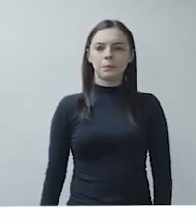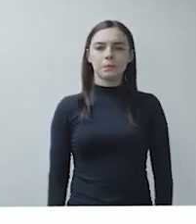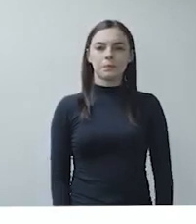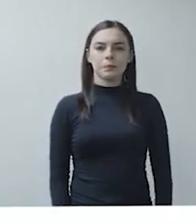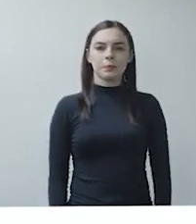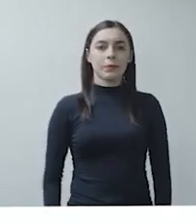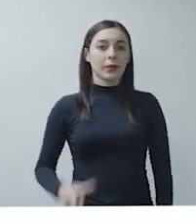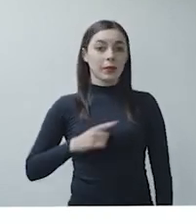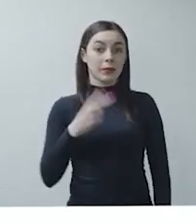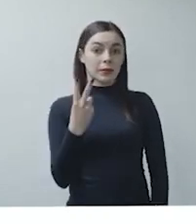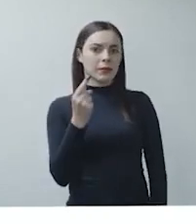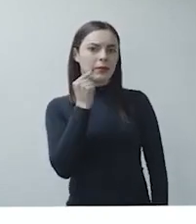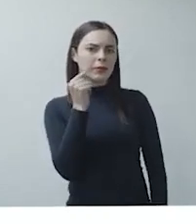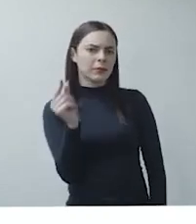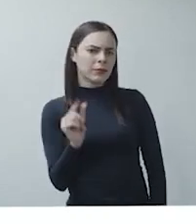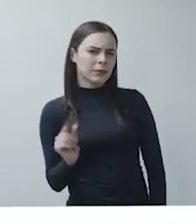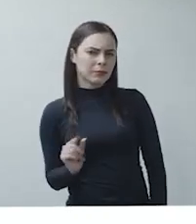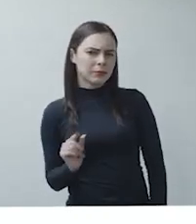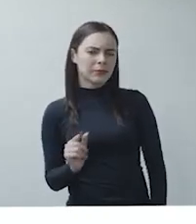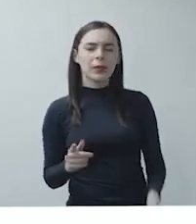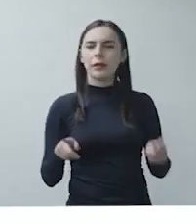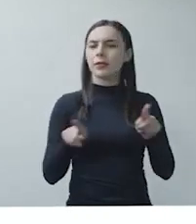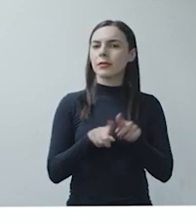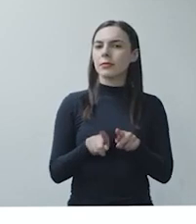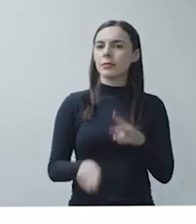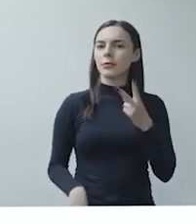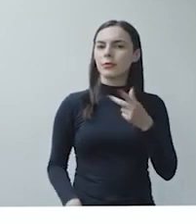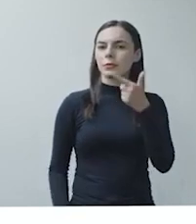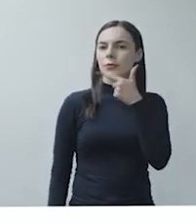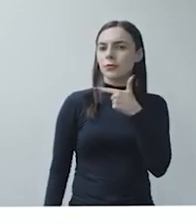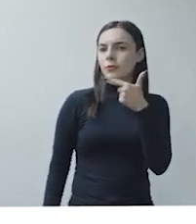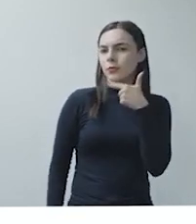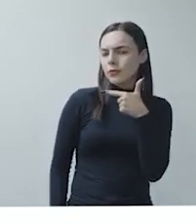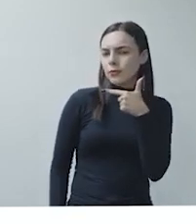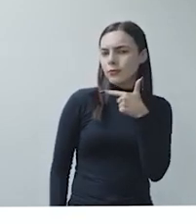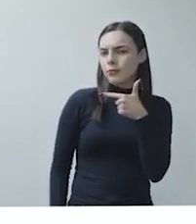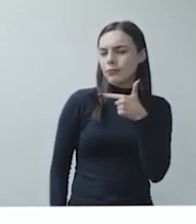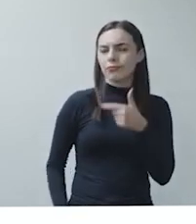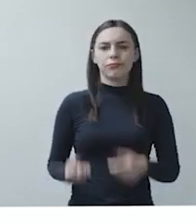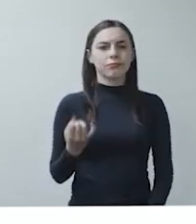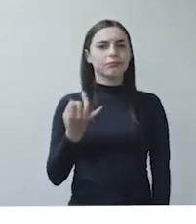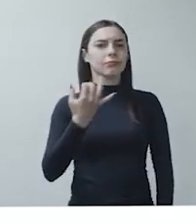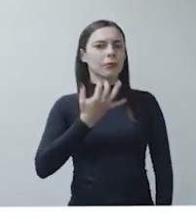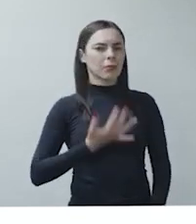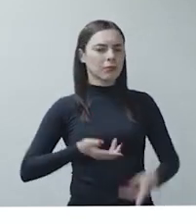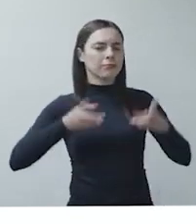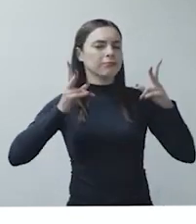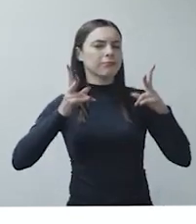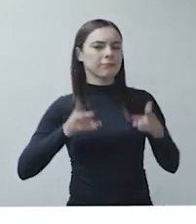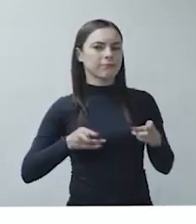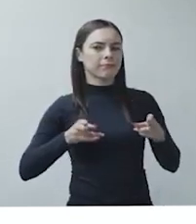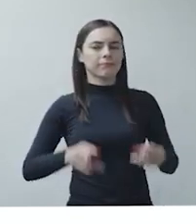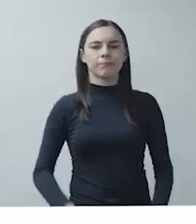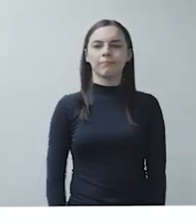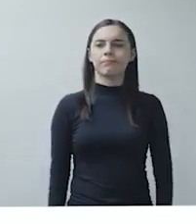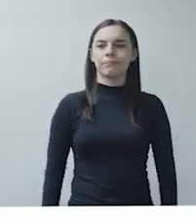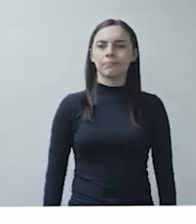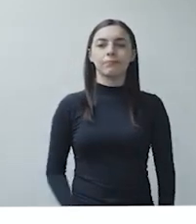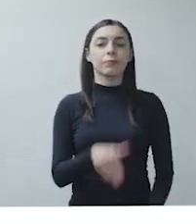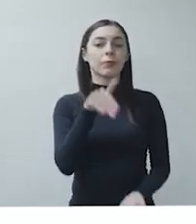Temos 2 ratinhos e temos 2 queijos. A mesma quantidade.